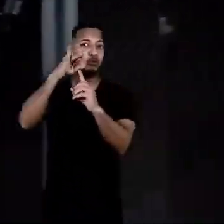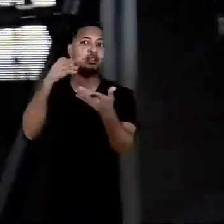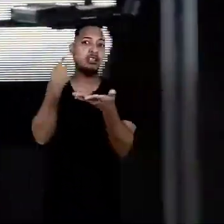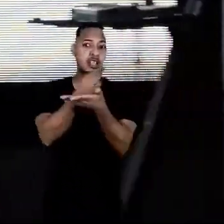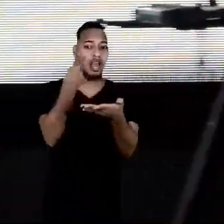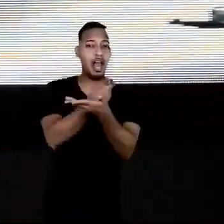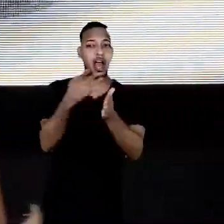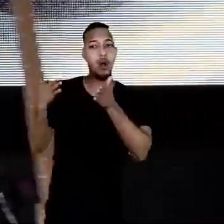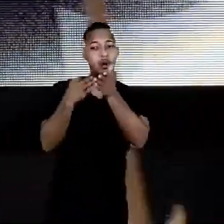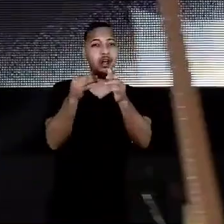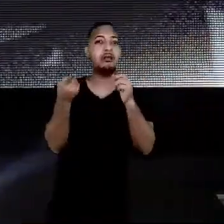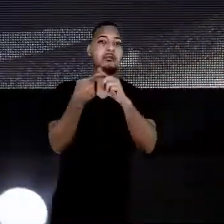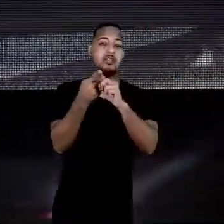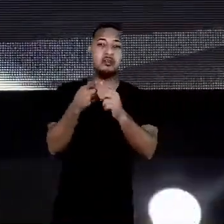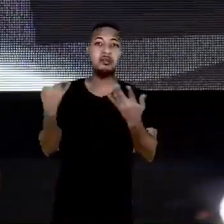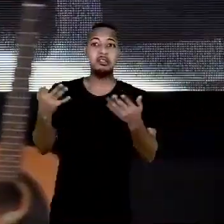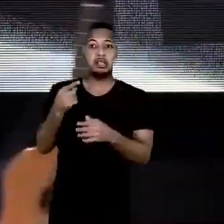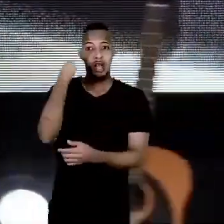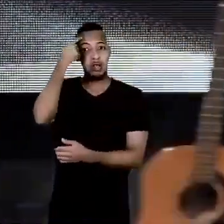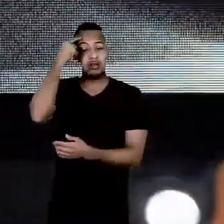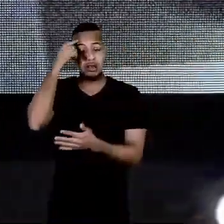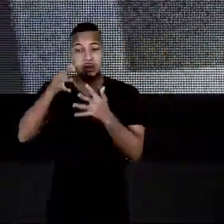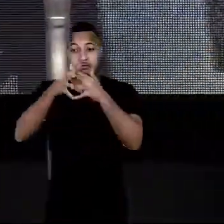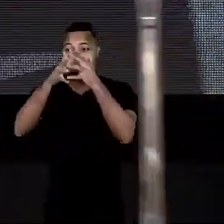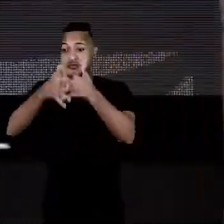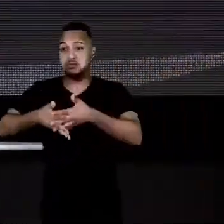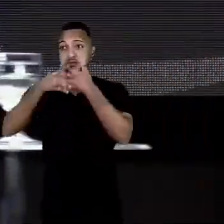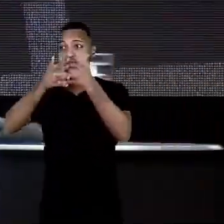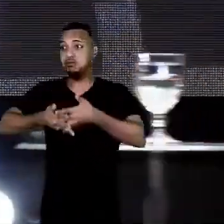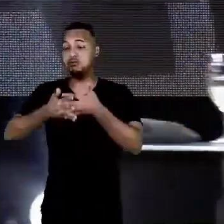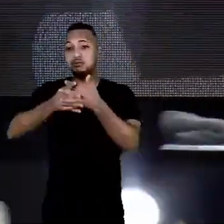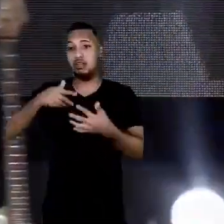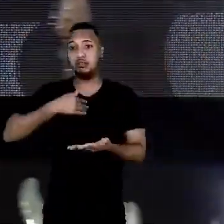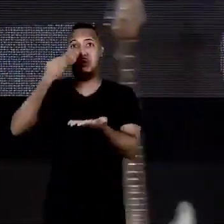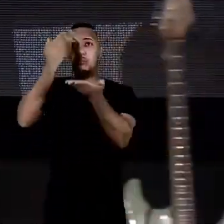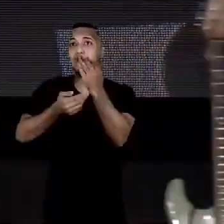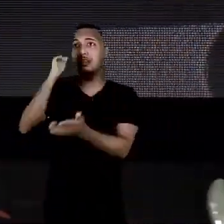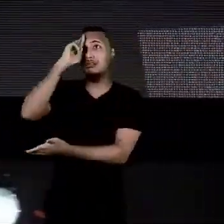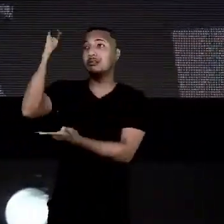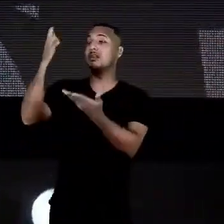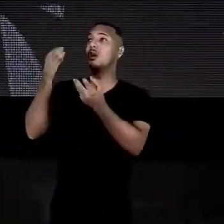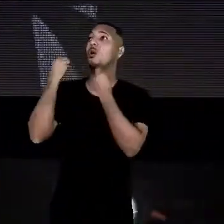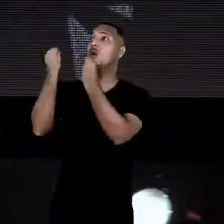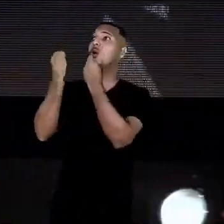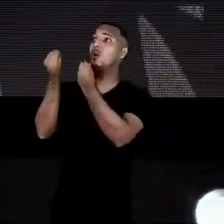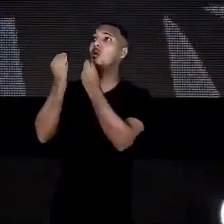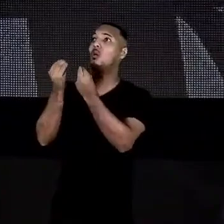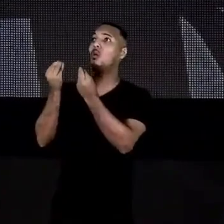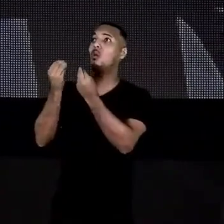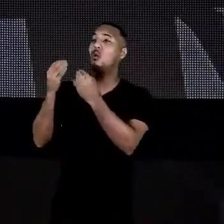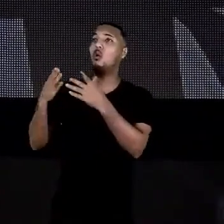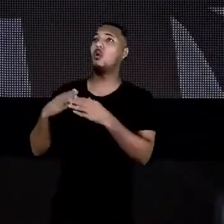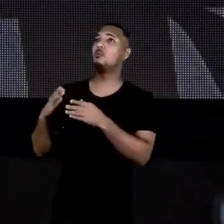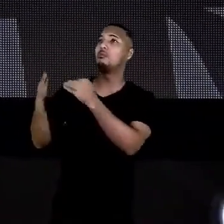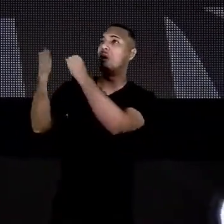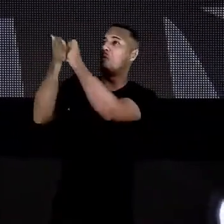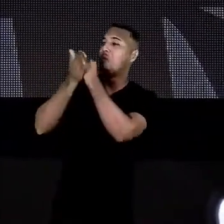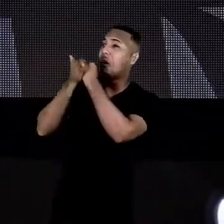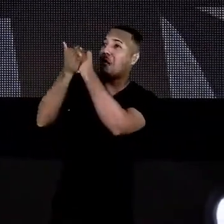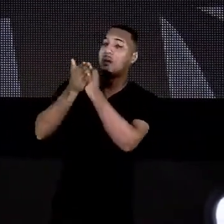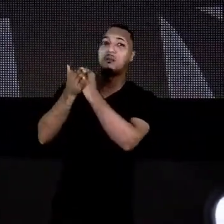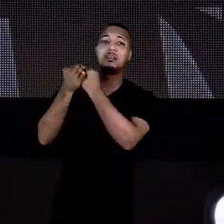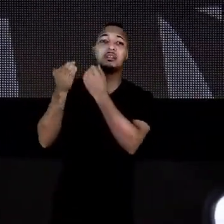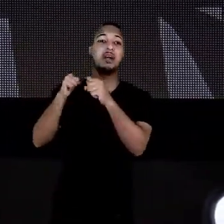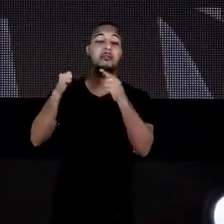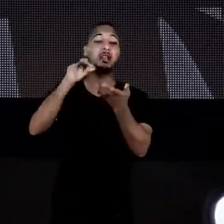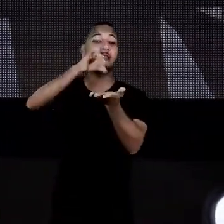fica desesperado. E a gente começa a pensar assim, meu Deus, eu estou perdido aqui. Senhor, começa a clamar o sangue, começa a chamar os anjos do Senhor.